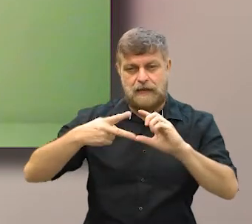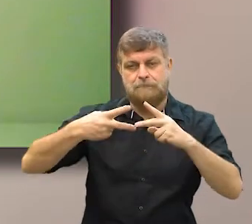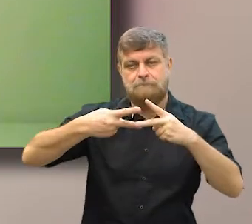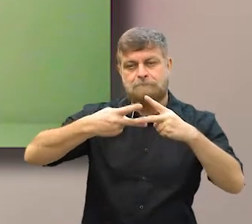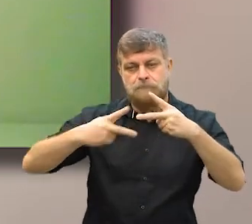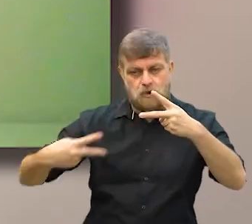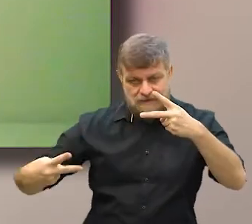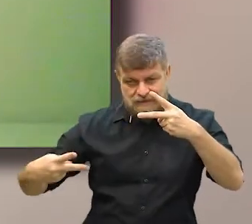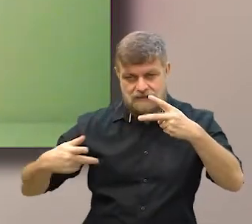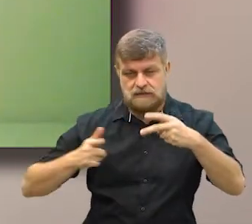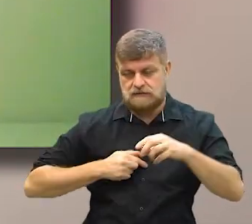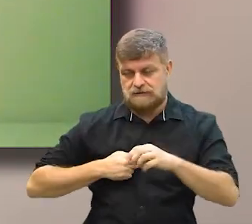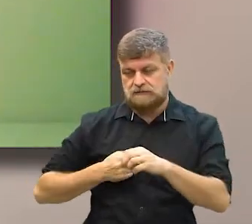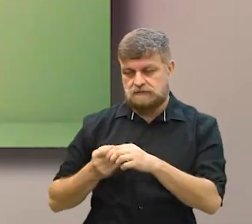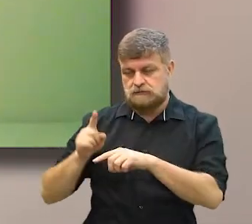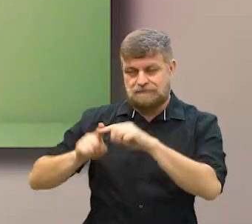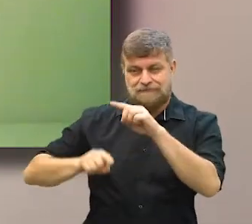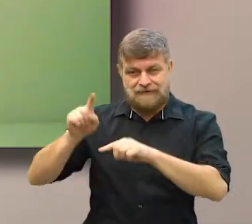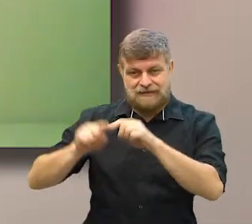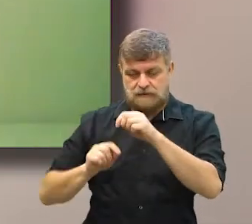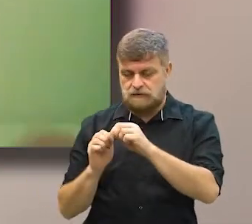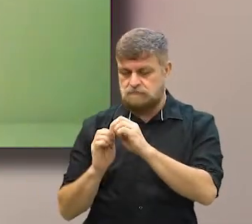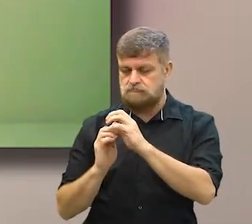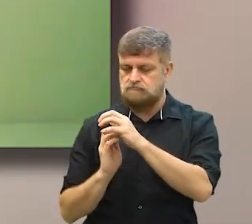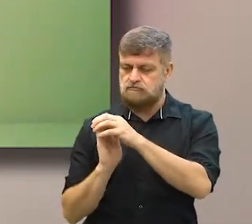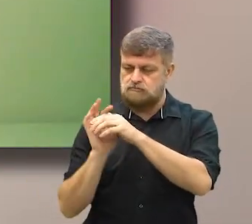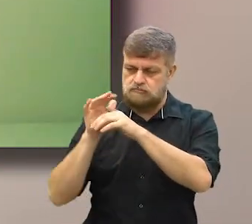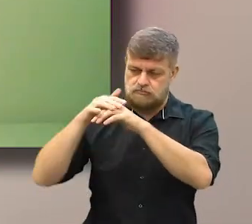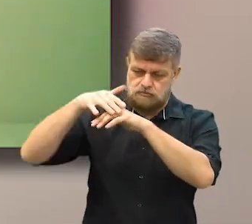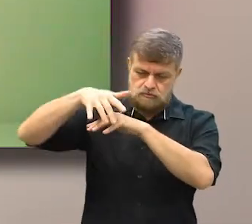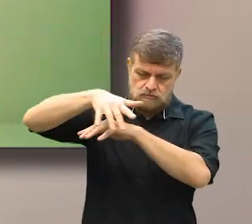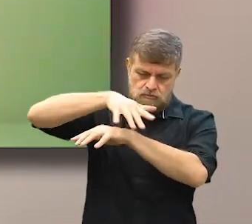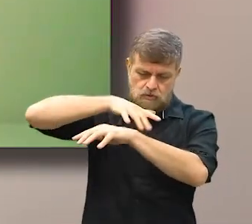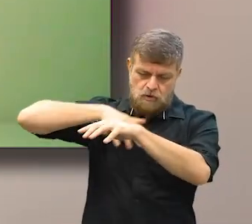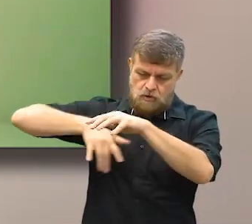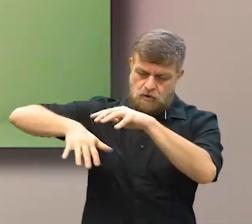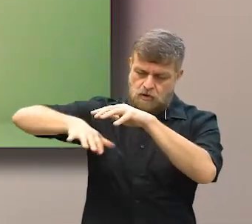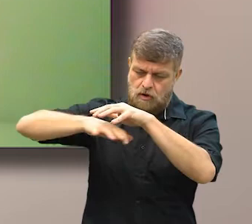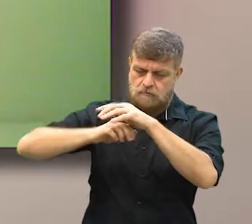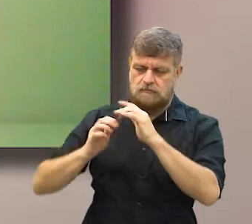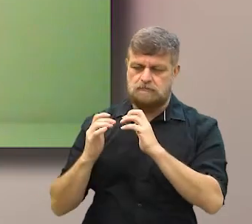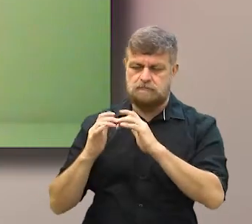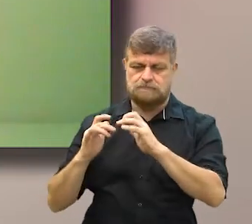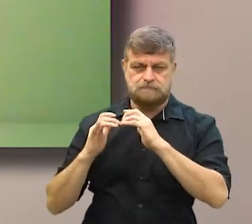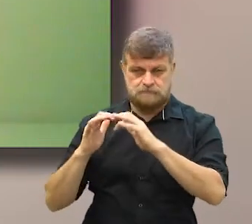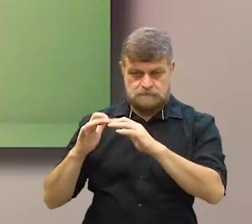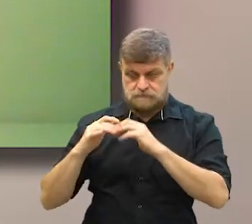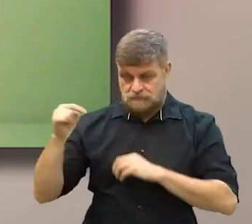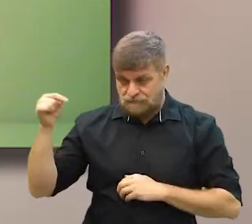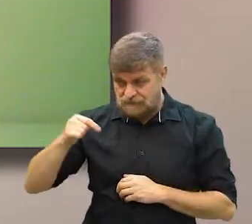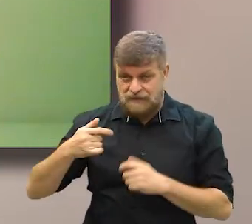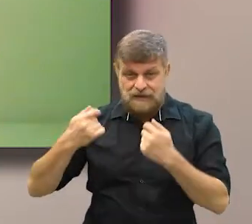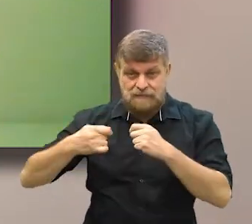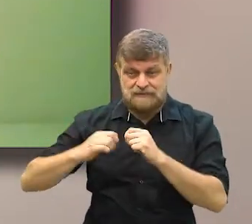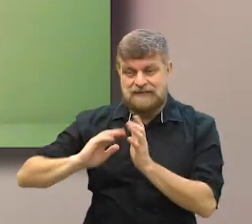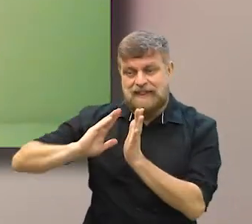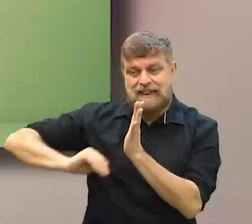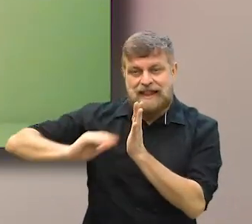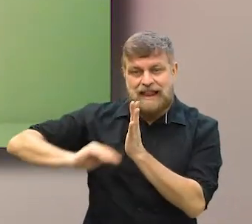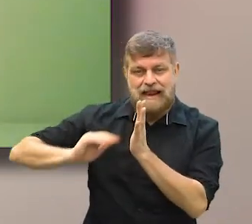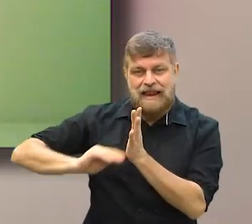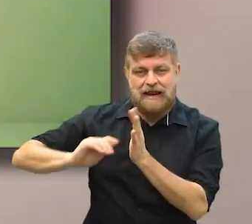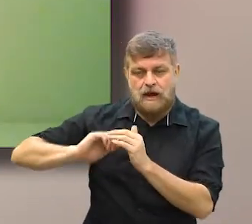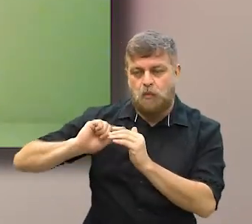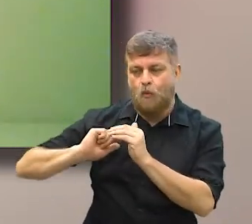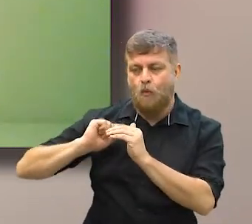proteínas, ela produz determinadas substâncias que são resultados desse processo metabólico. E essas substâncias têm que ser